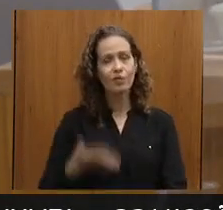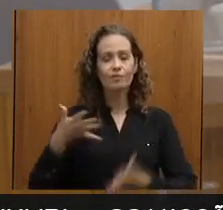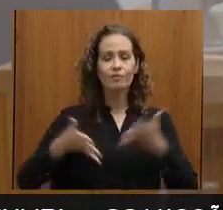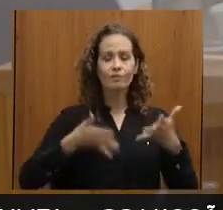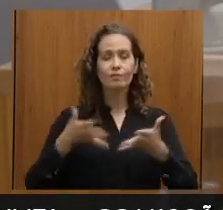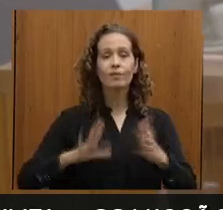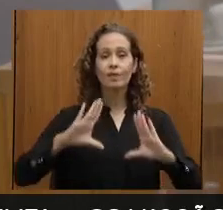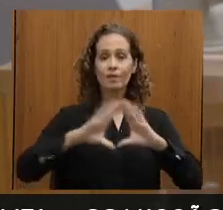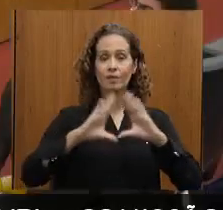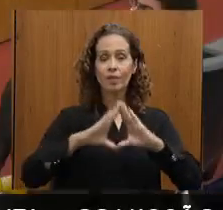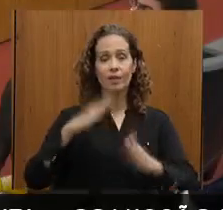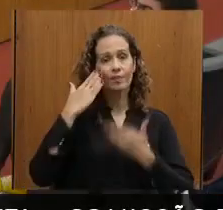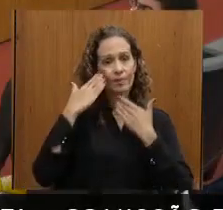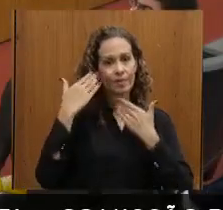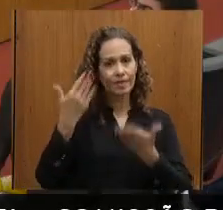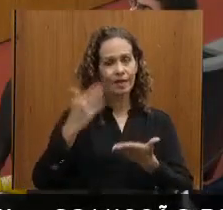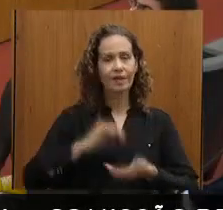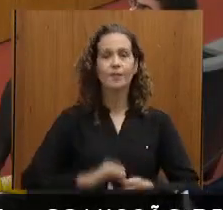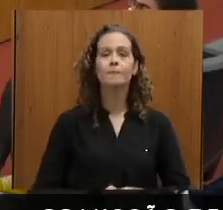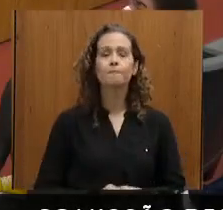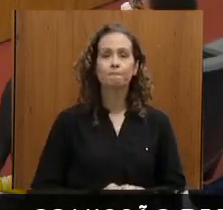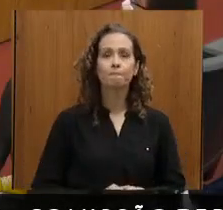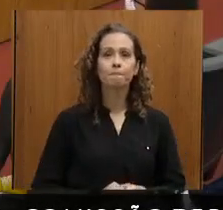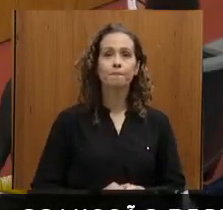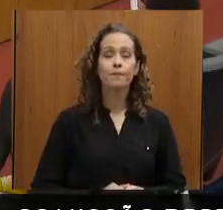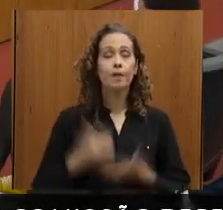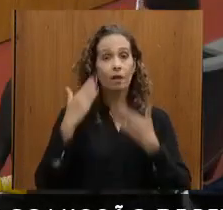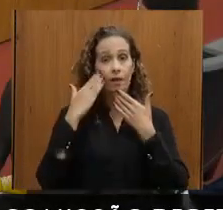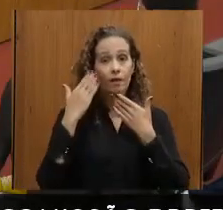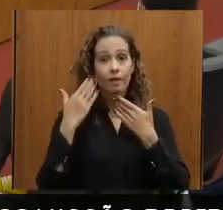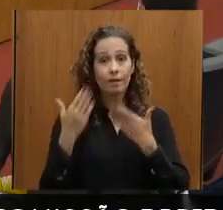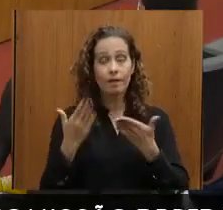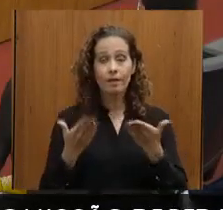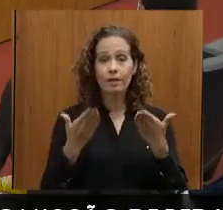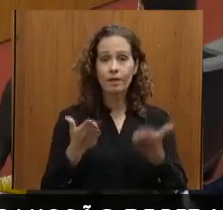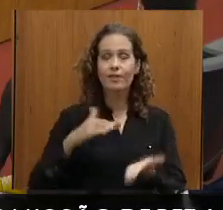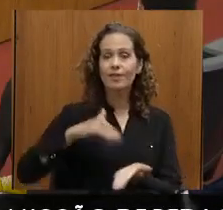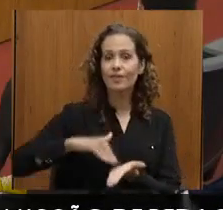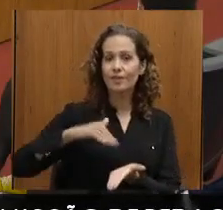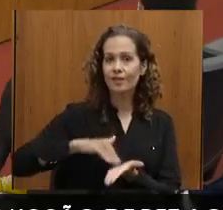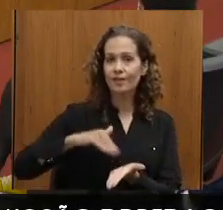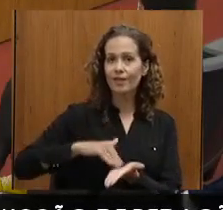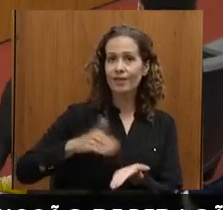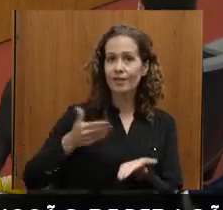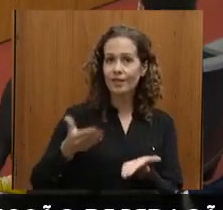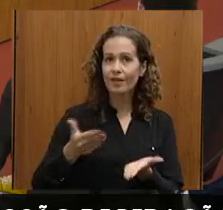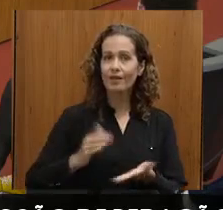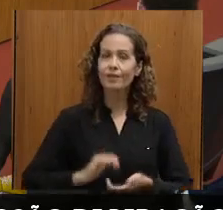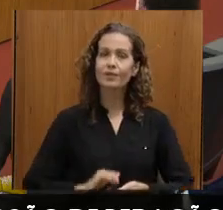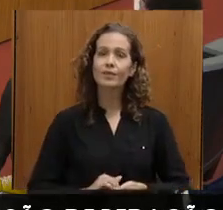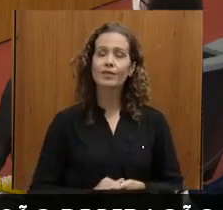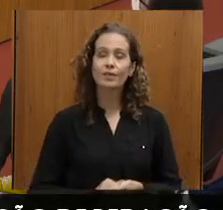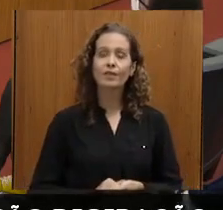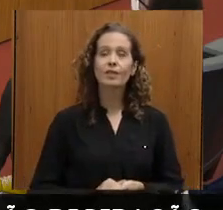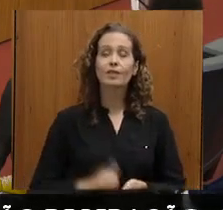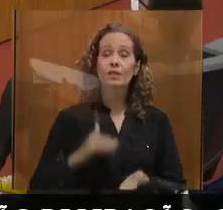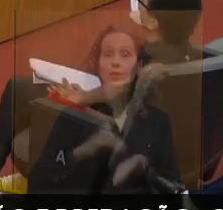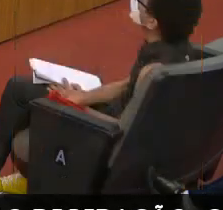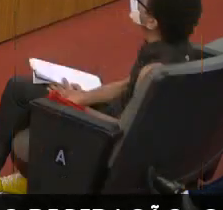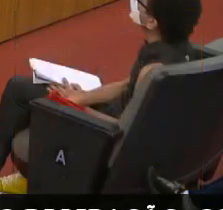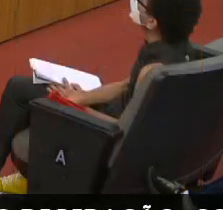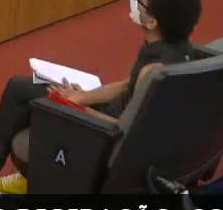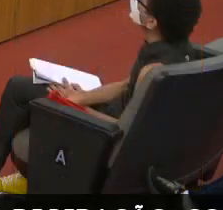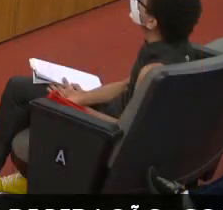Assembleia Legislativa. Muito obrigado. Agradeço ao secretário Igor Eto, secretário de governo,